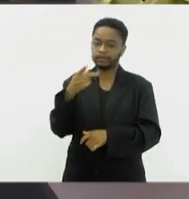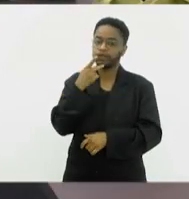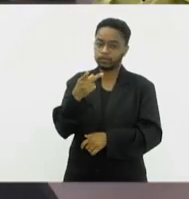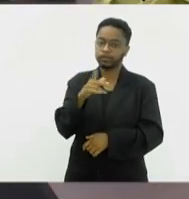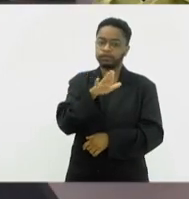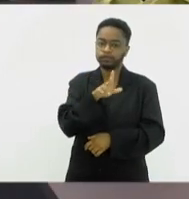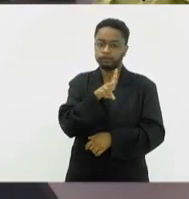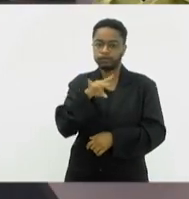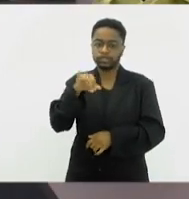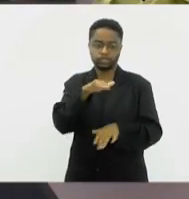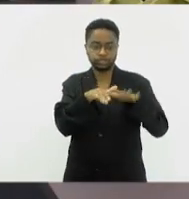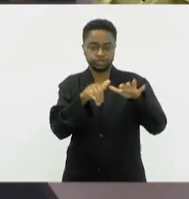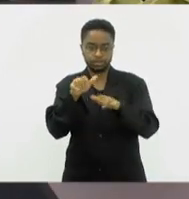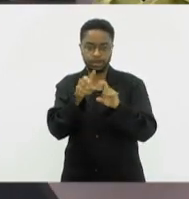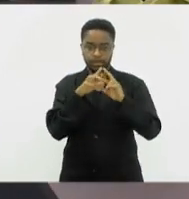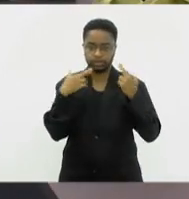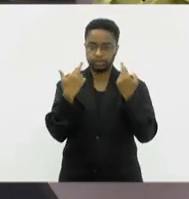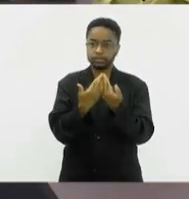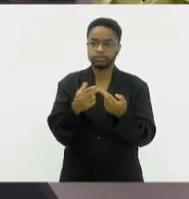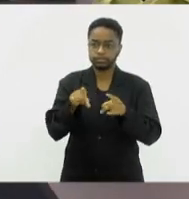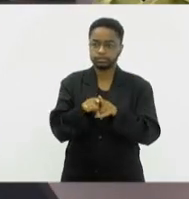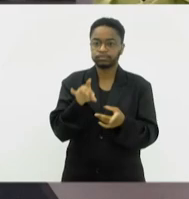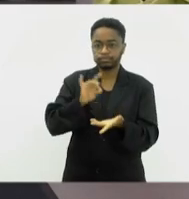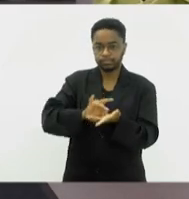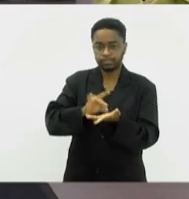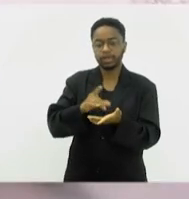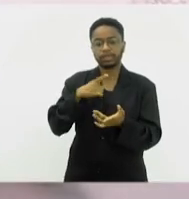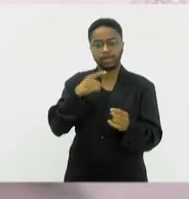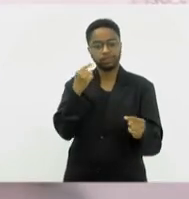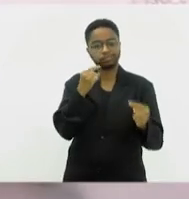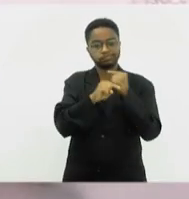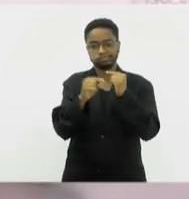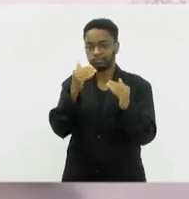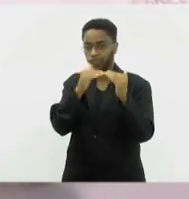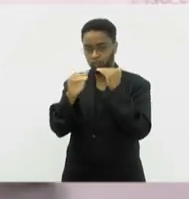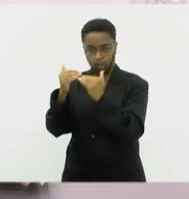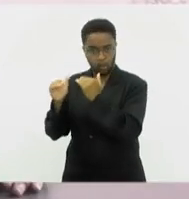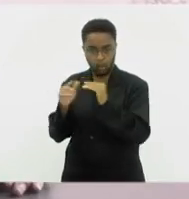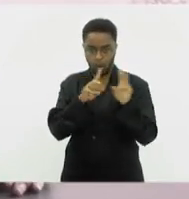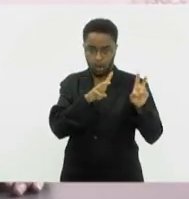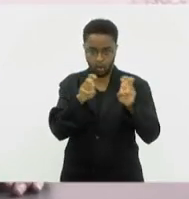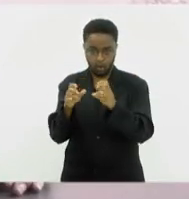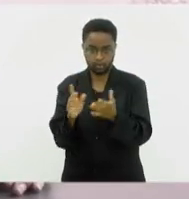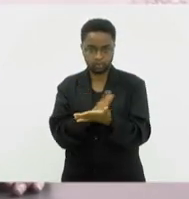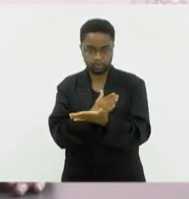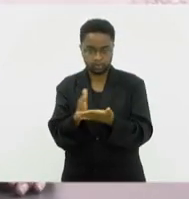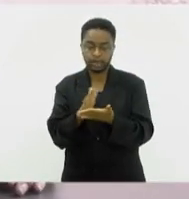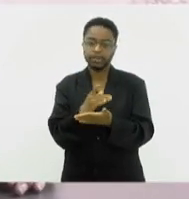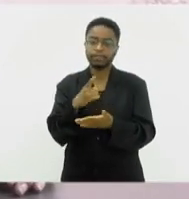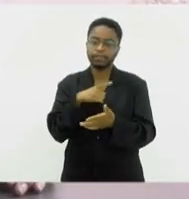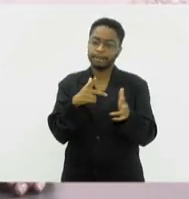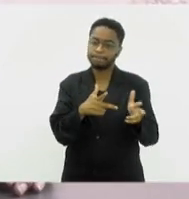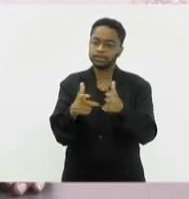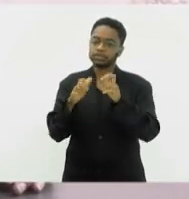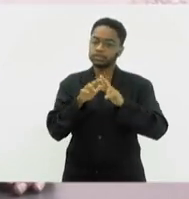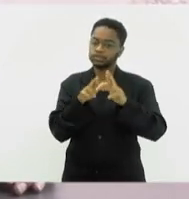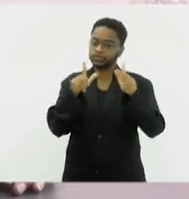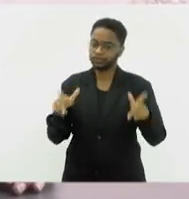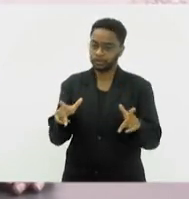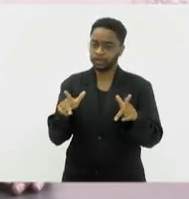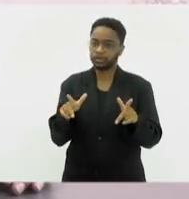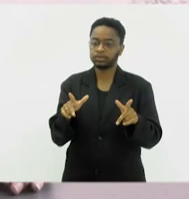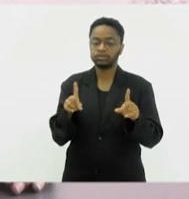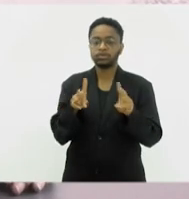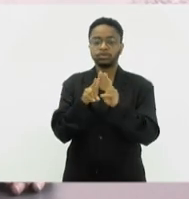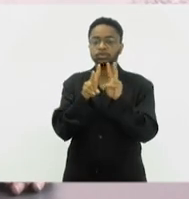a fazer o chamamento dessa reunião. É bem verdade que há divergências entre nós, Temos algumas percepções diferenciadas sobre o